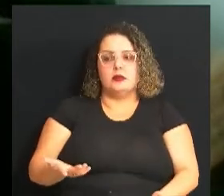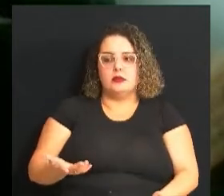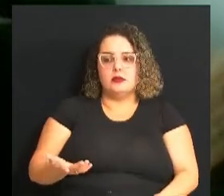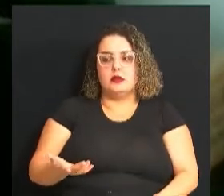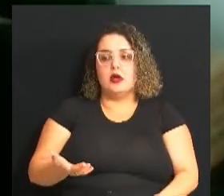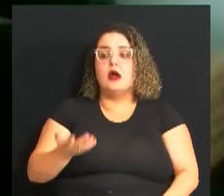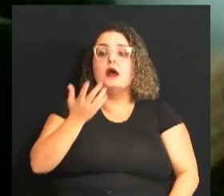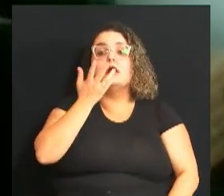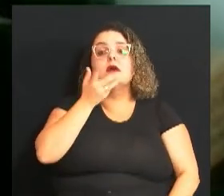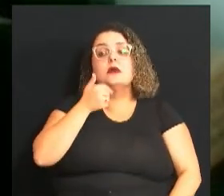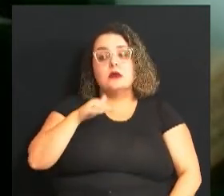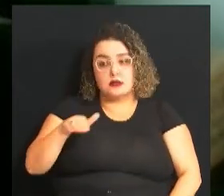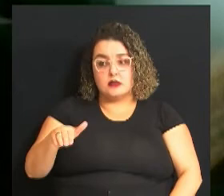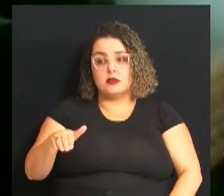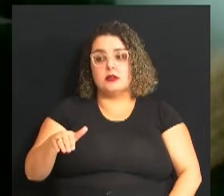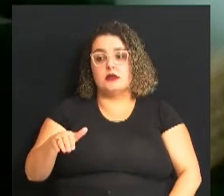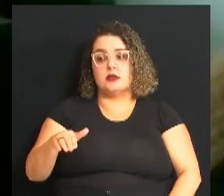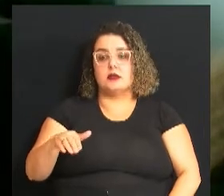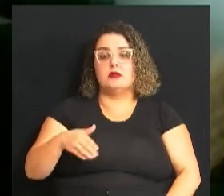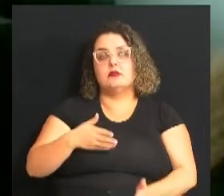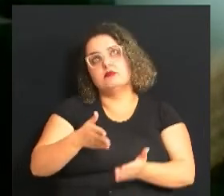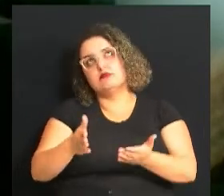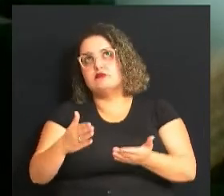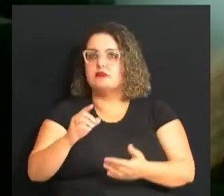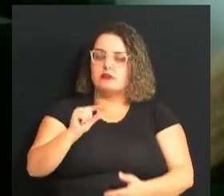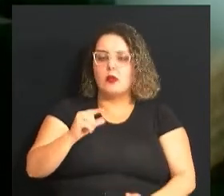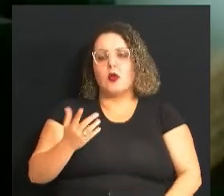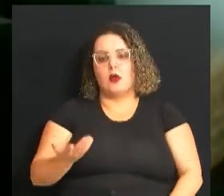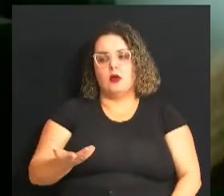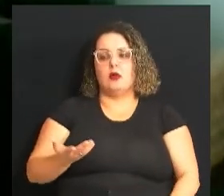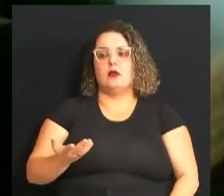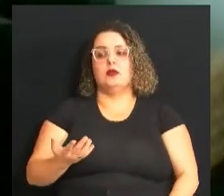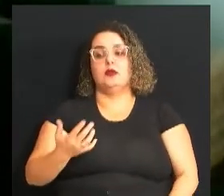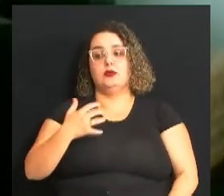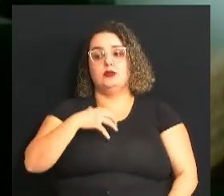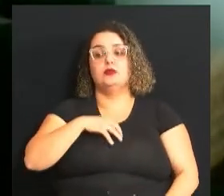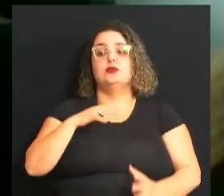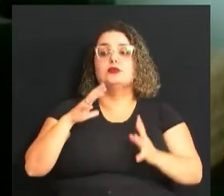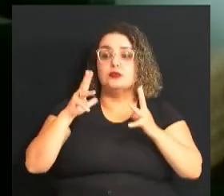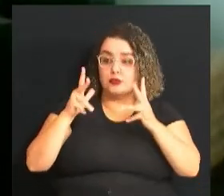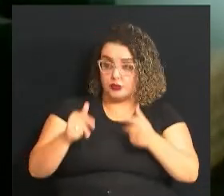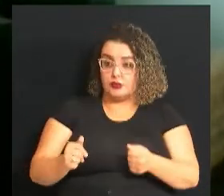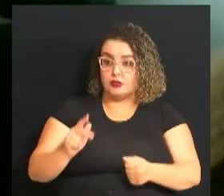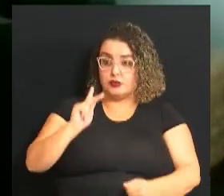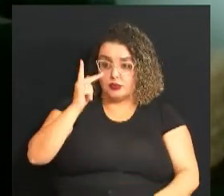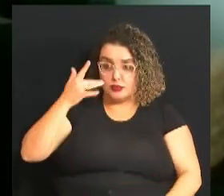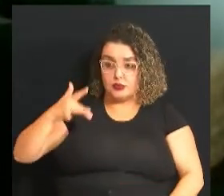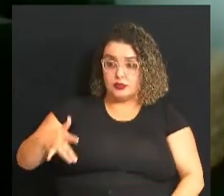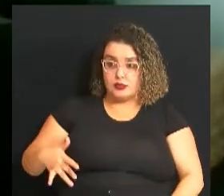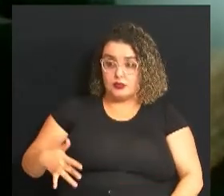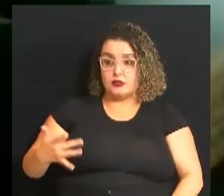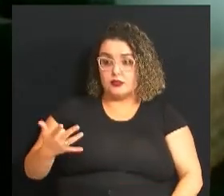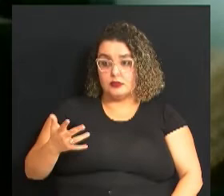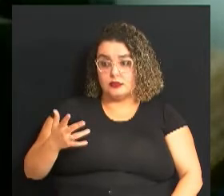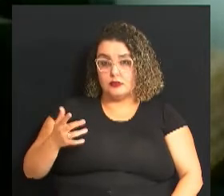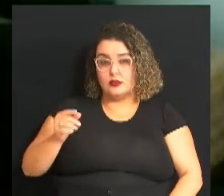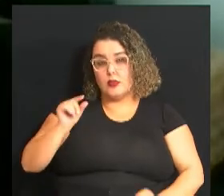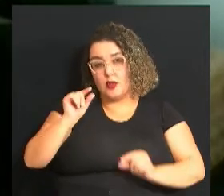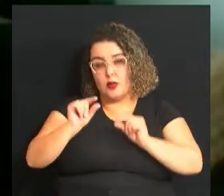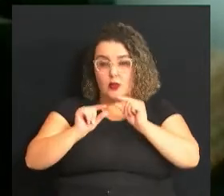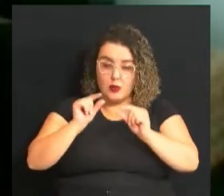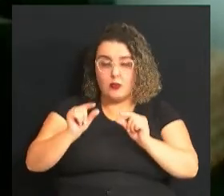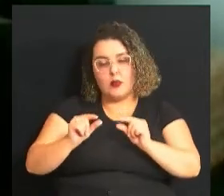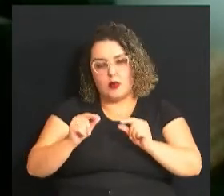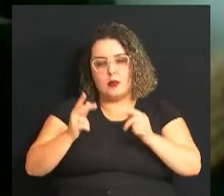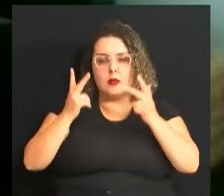ela foge um pouquinho dessa situação. Então, de uma forma geral, as hepatites acabavam sendo um pouco mais tranquilas